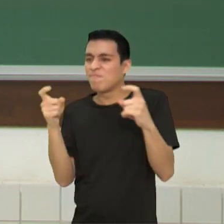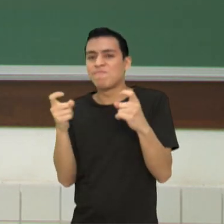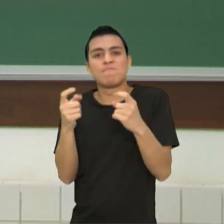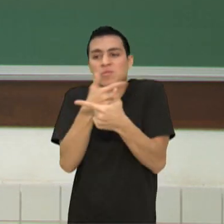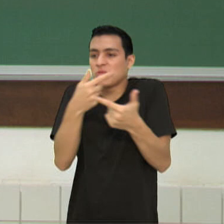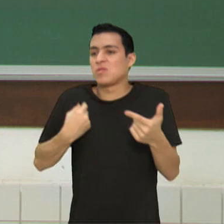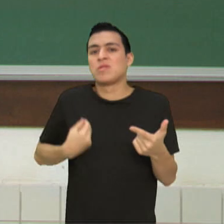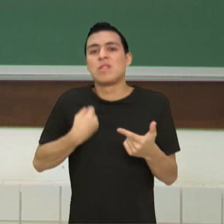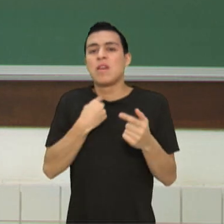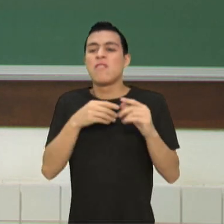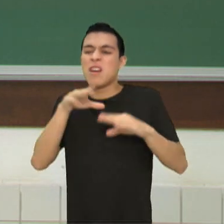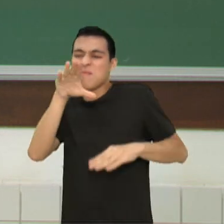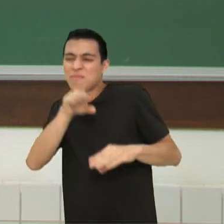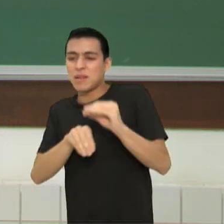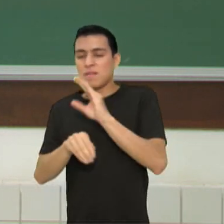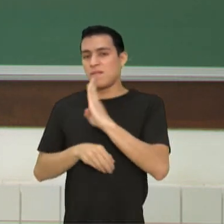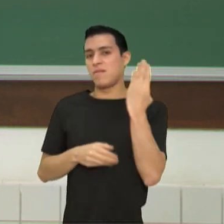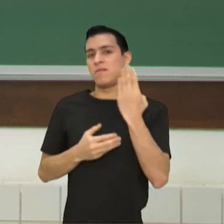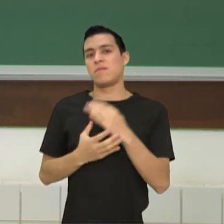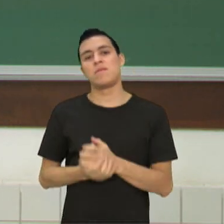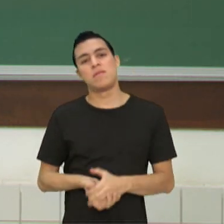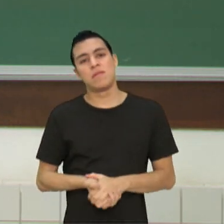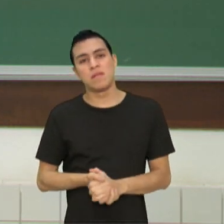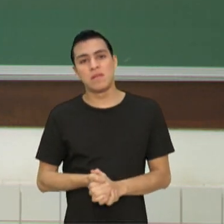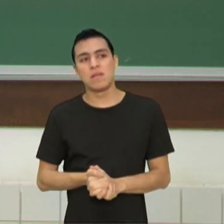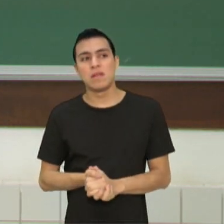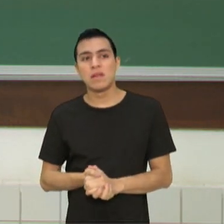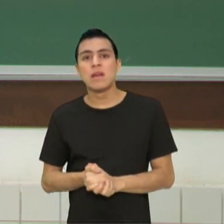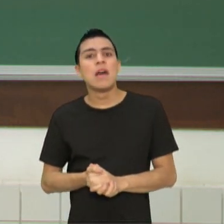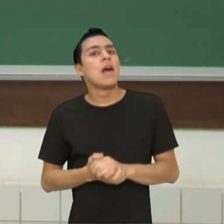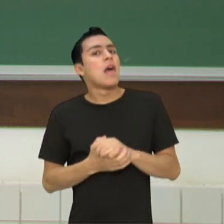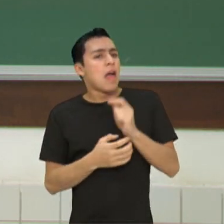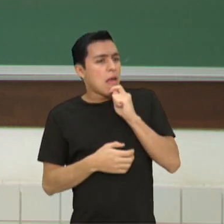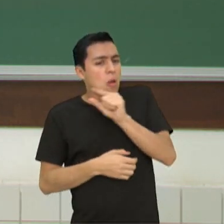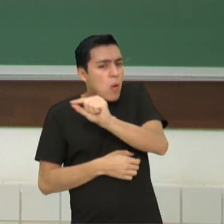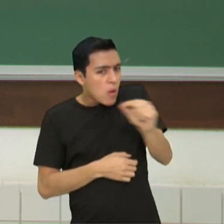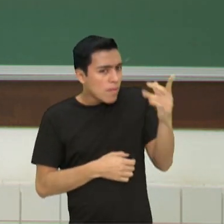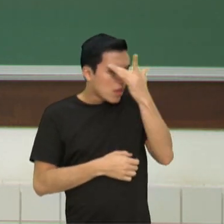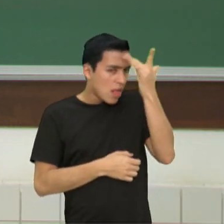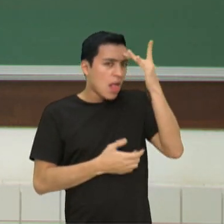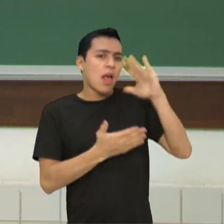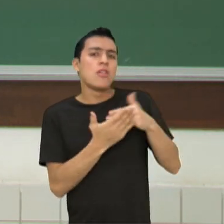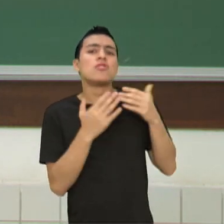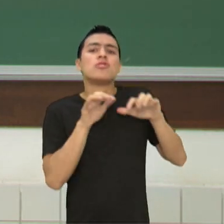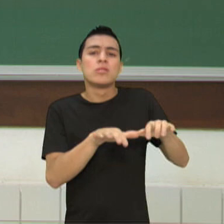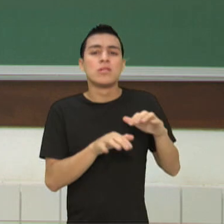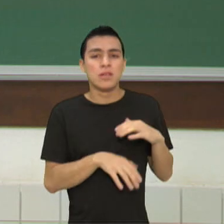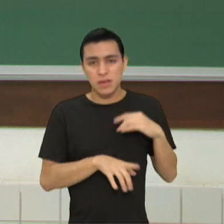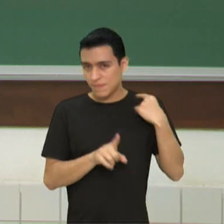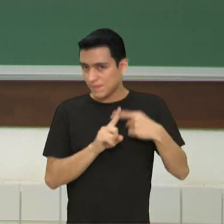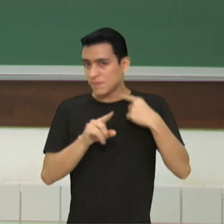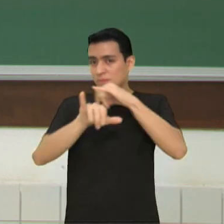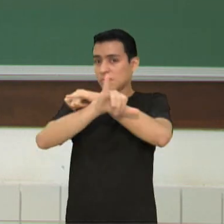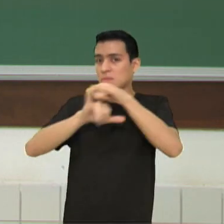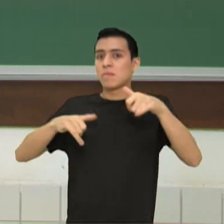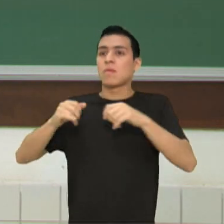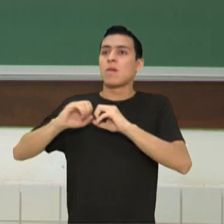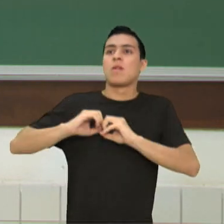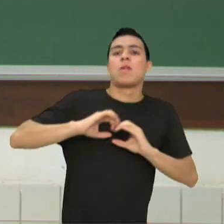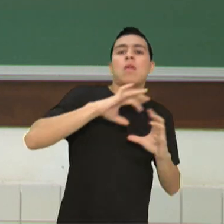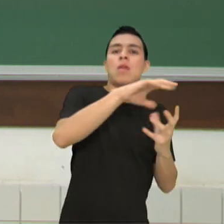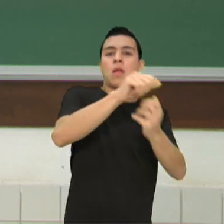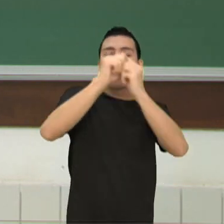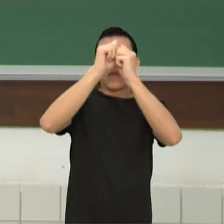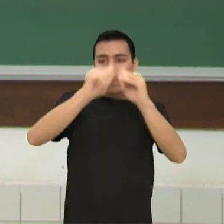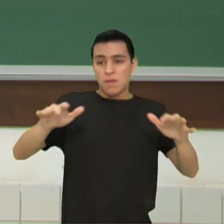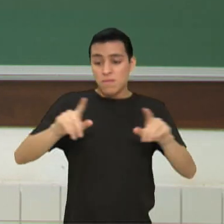nunca existiu, que foi manipulado. E essa crença existe nas pessoas ainda hoje. Por quê? Porque a notícia foi caminhando no mundo e não faz